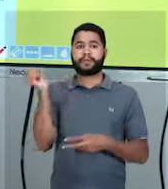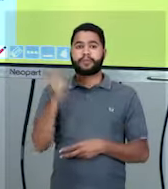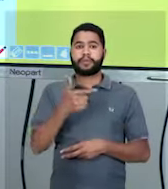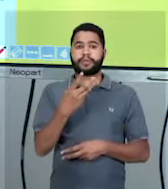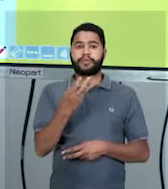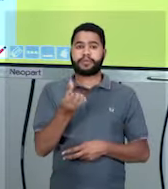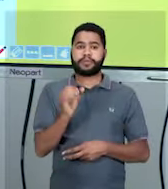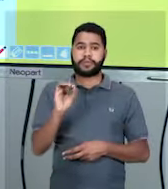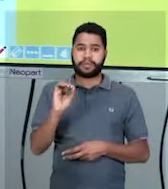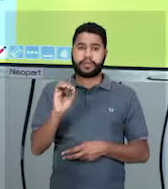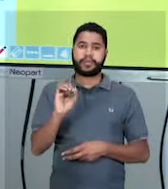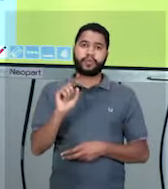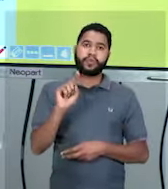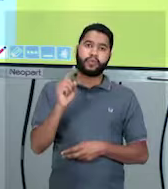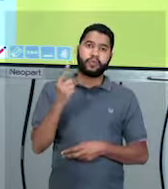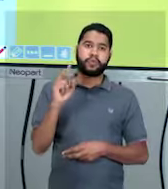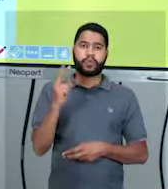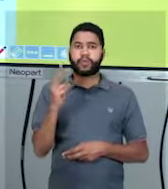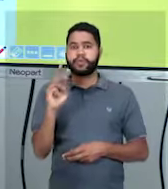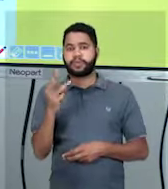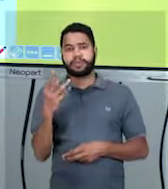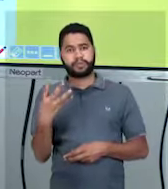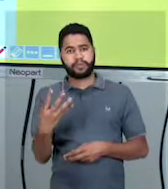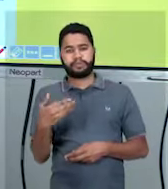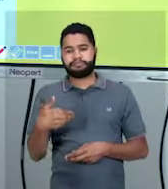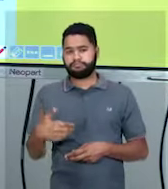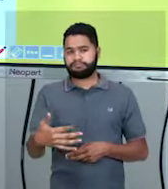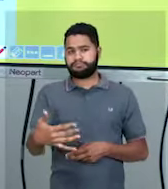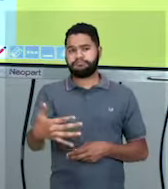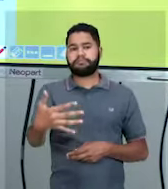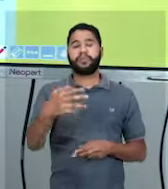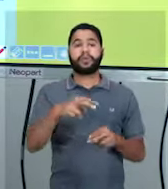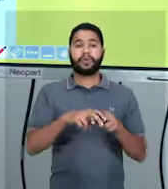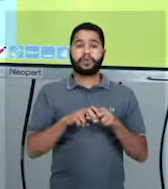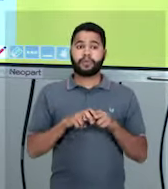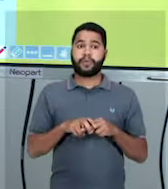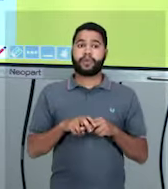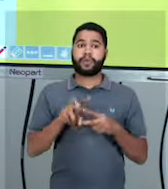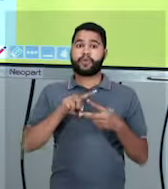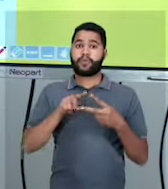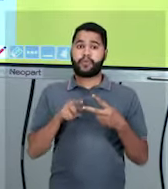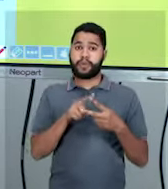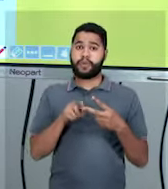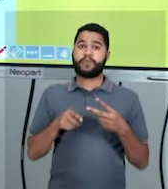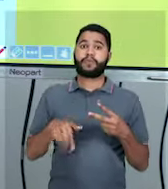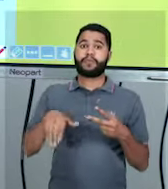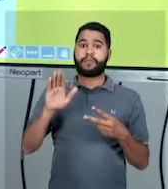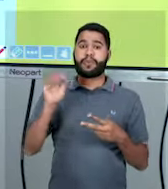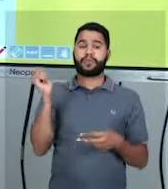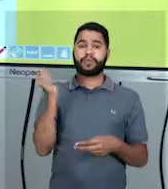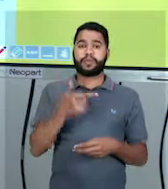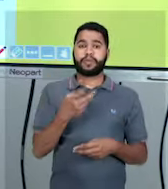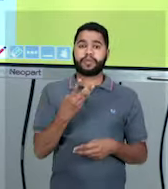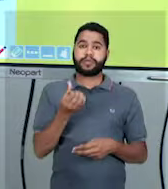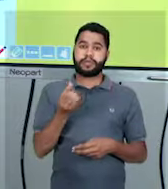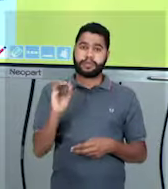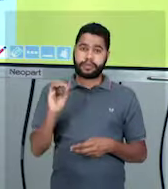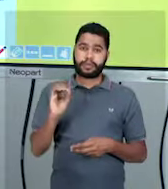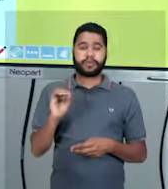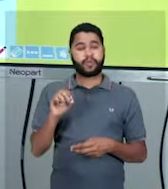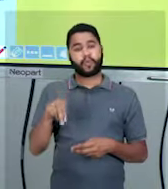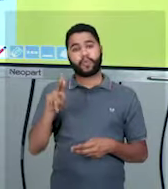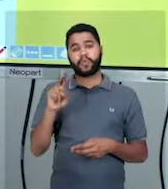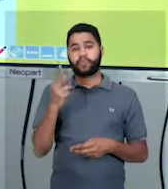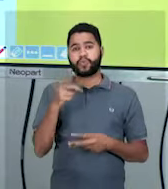que está dando uma volta 2, 3, 4 e por aí vai. Então, por isso que nós temos esses ângulos maiores que 360 ou maiores que 2π